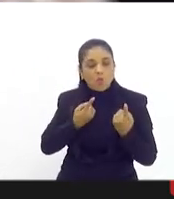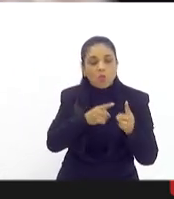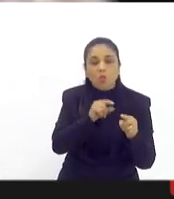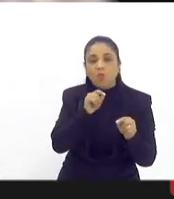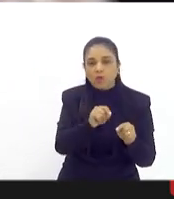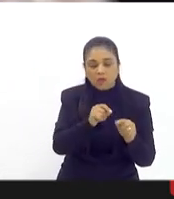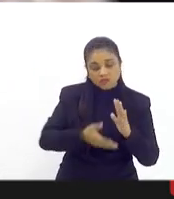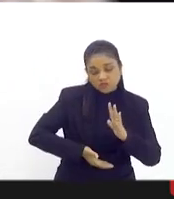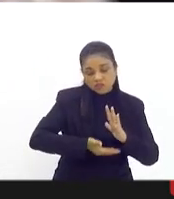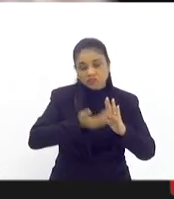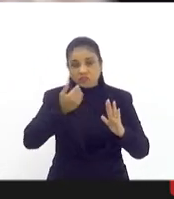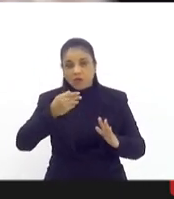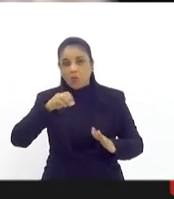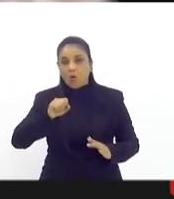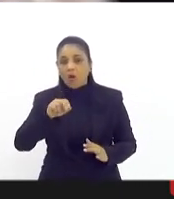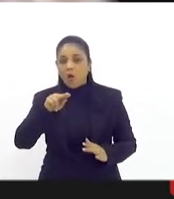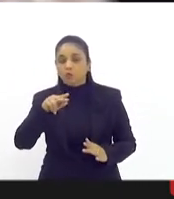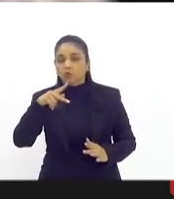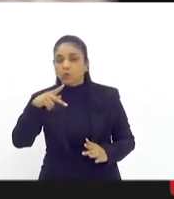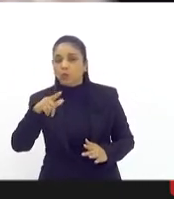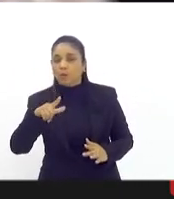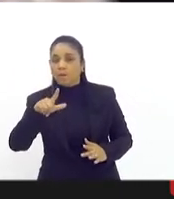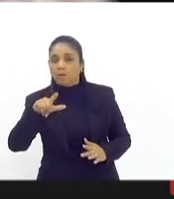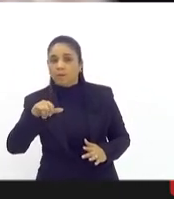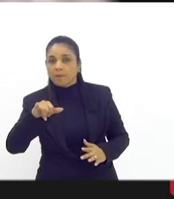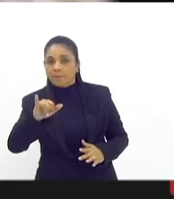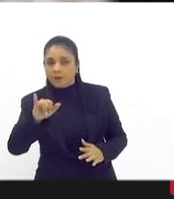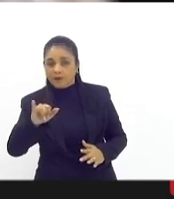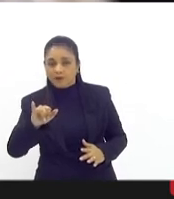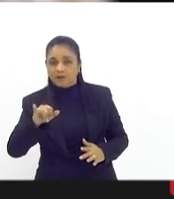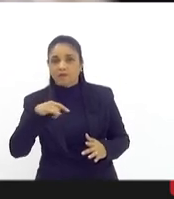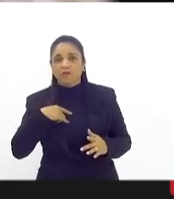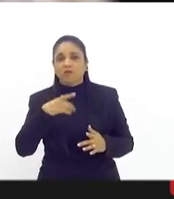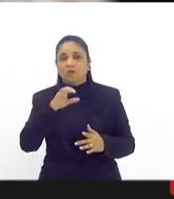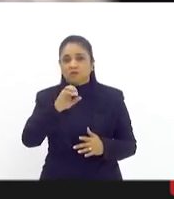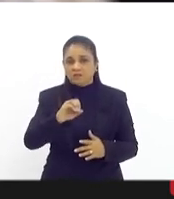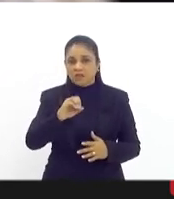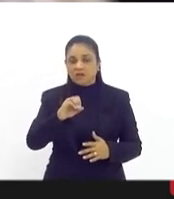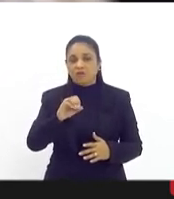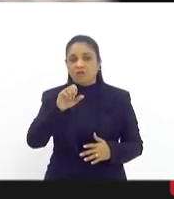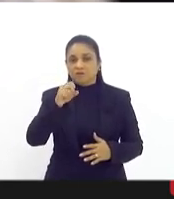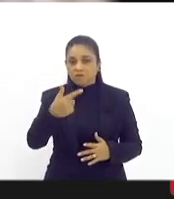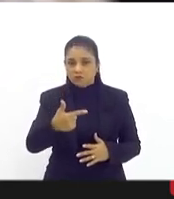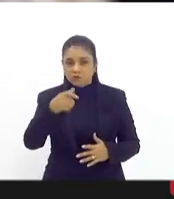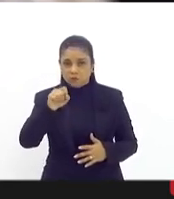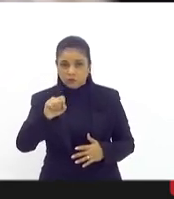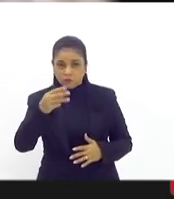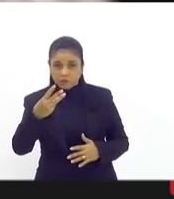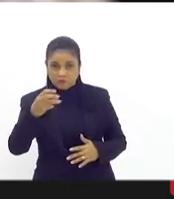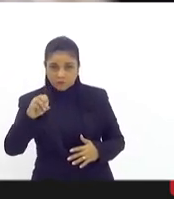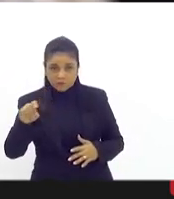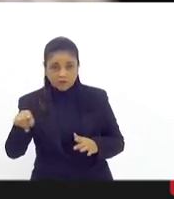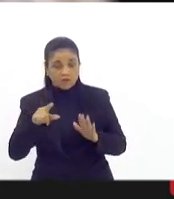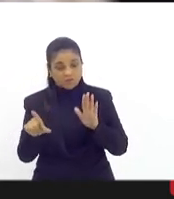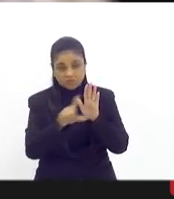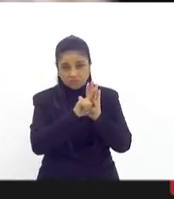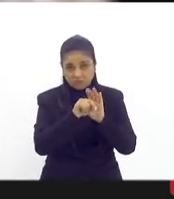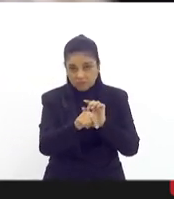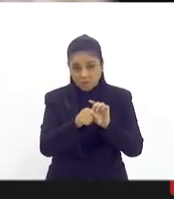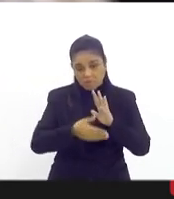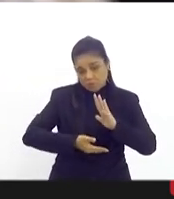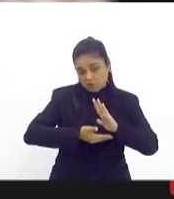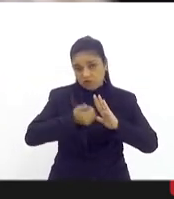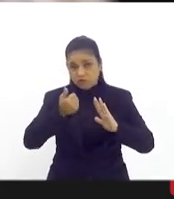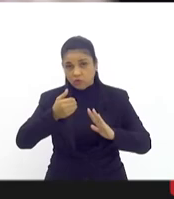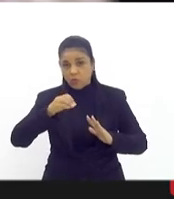remover o autoplay do nosso cenário brasileiro. O PL 2630 tentou fazer isso, vem tentando fazer isso, tem lá a inclusão do texto que tira o